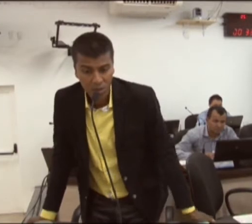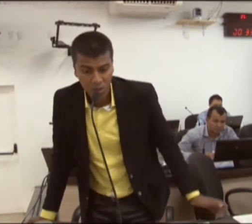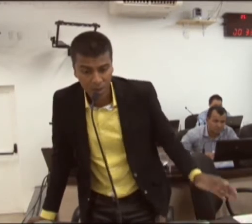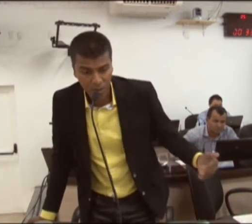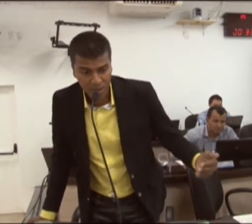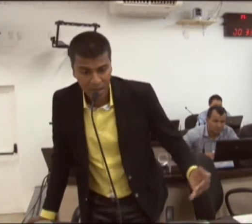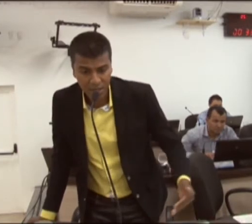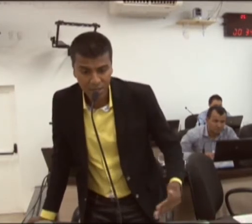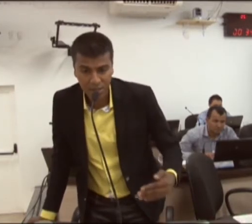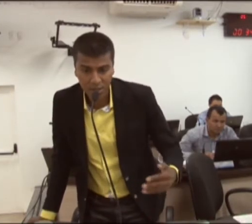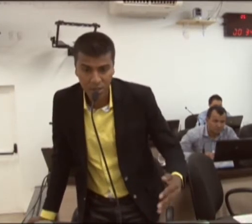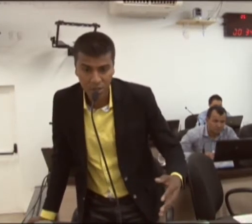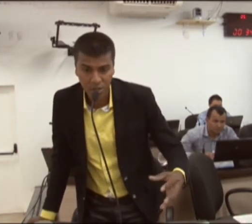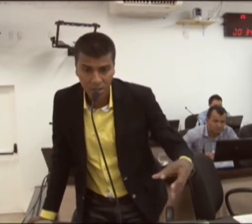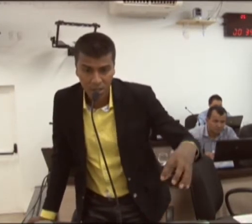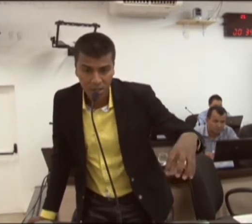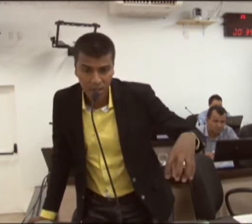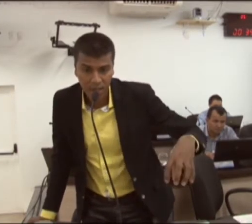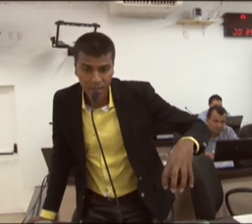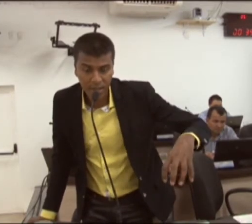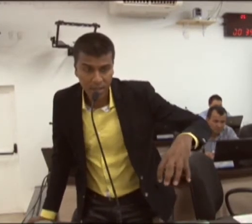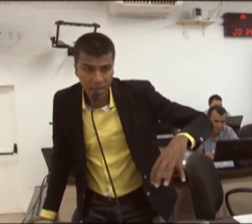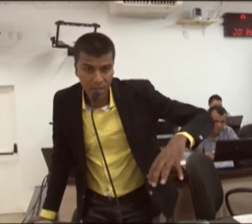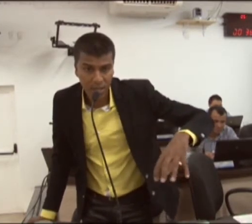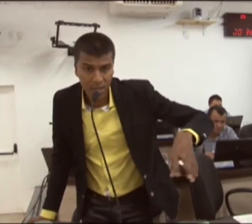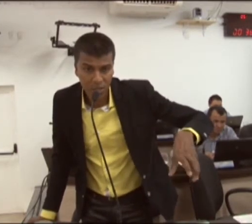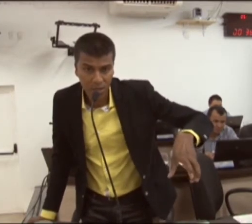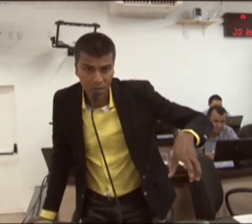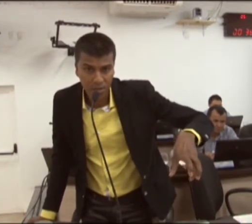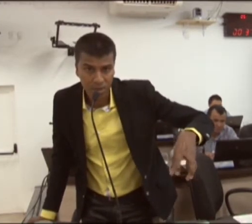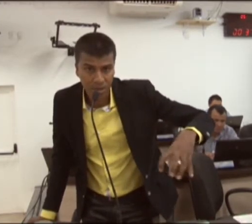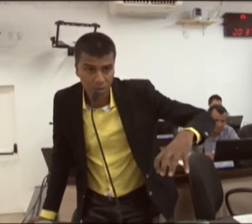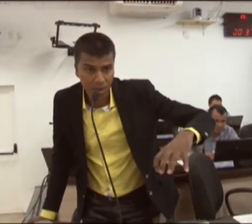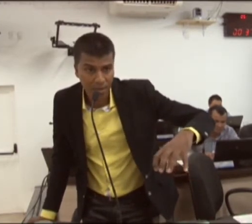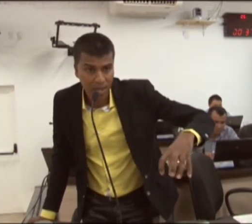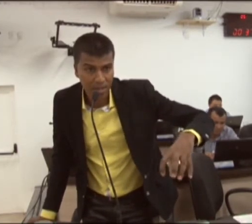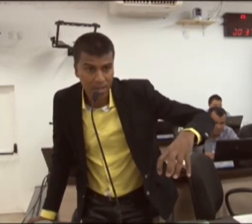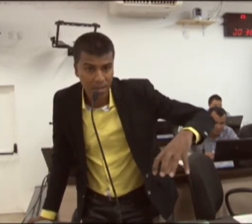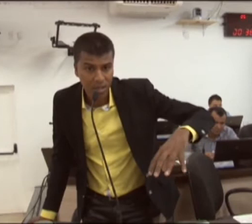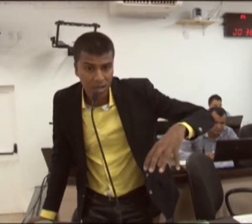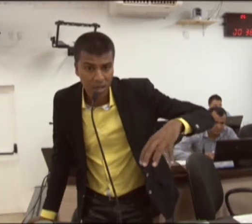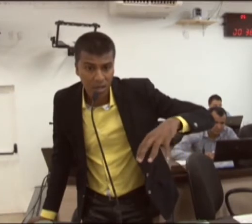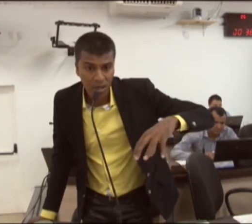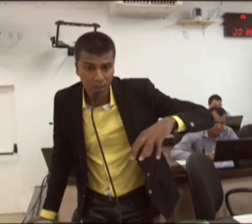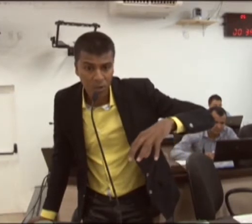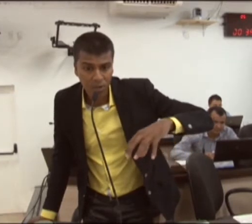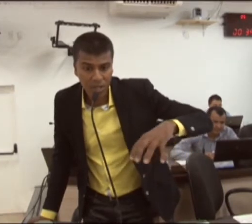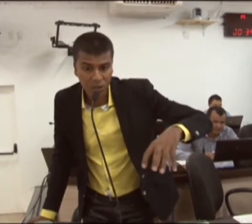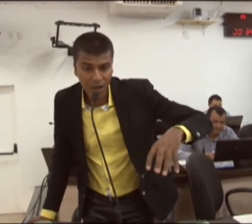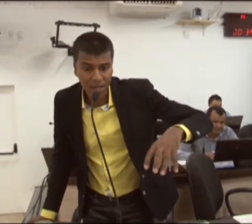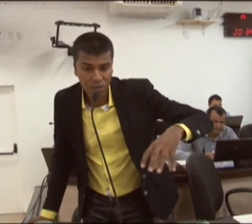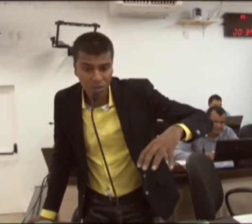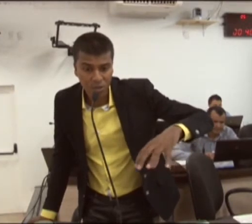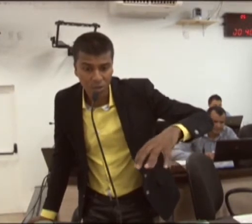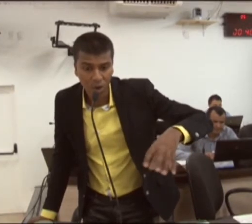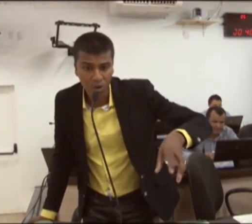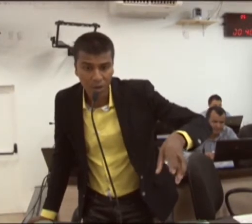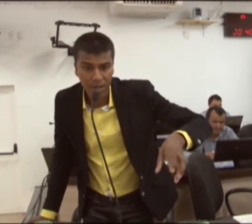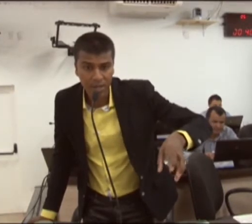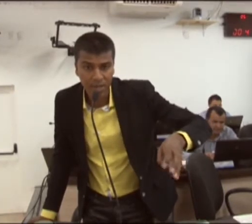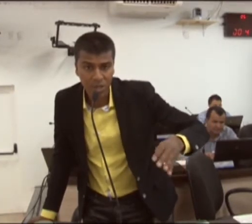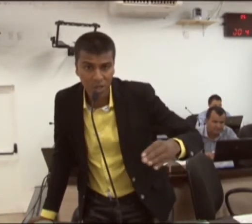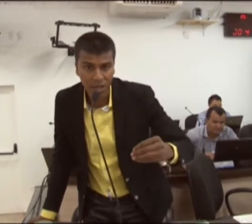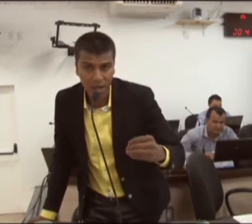lá uma abordagem que seja, se ali naquela região, tendo uma base, é muito mais fácil,